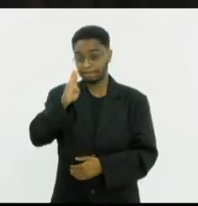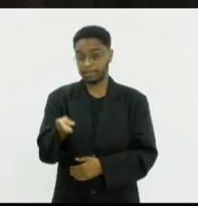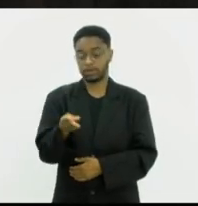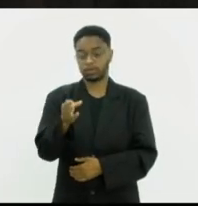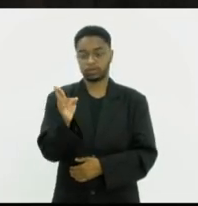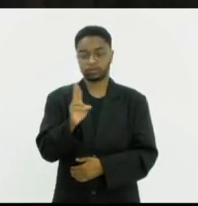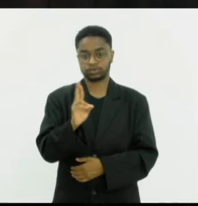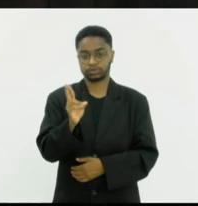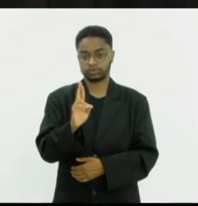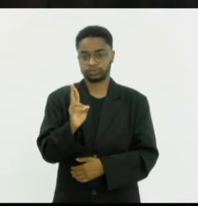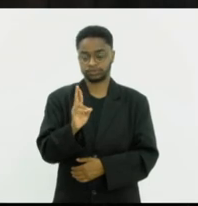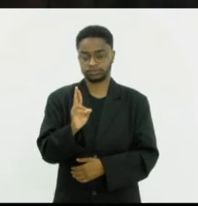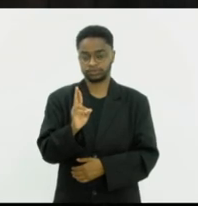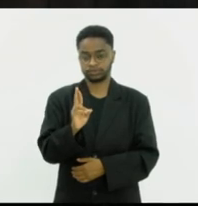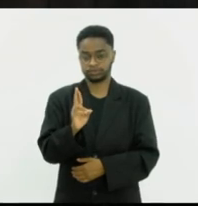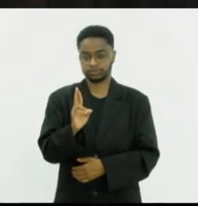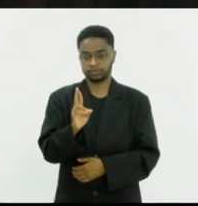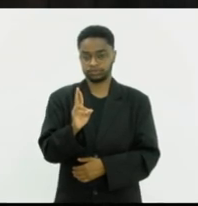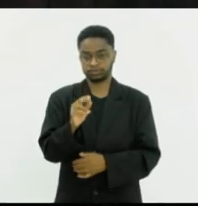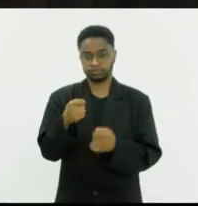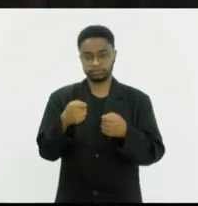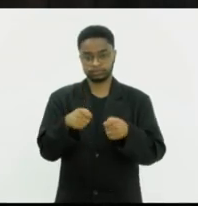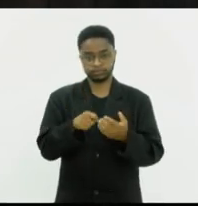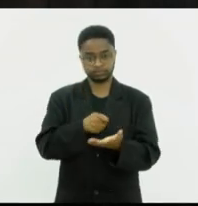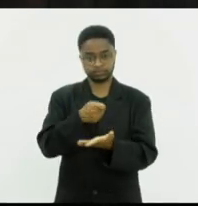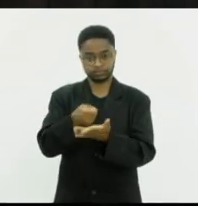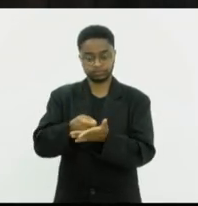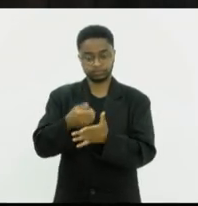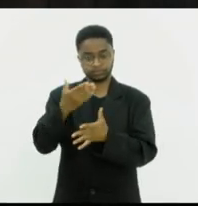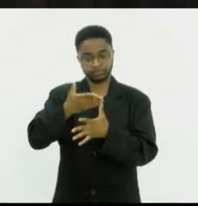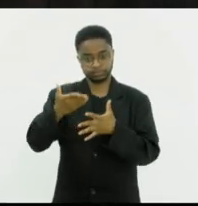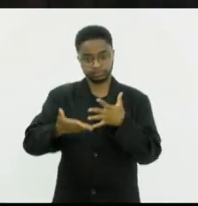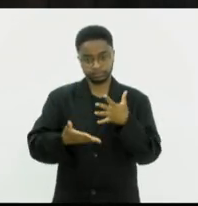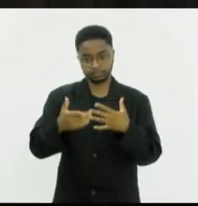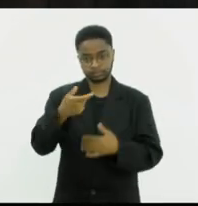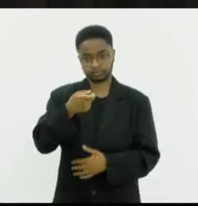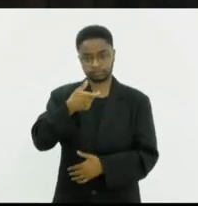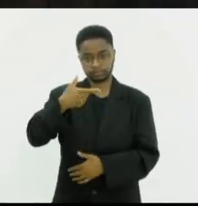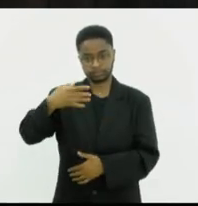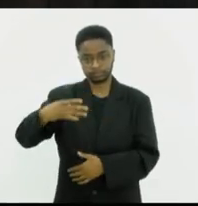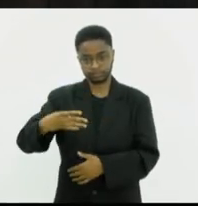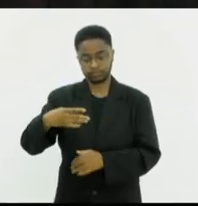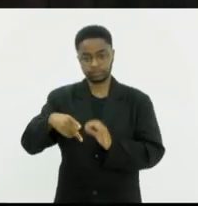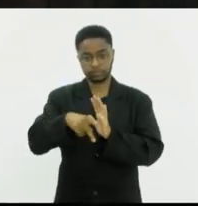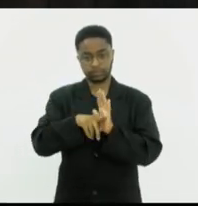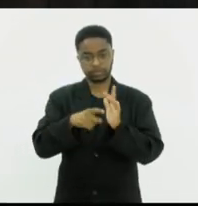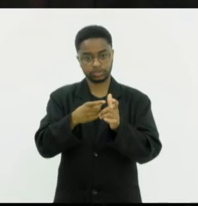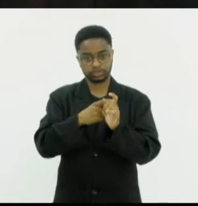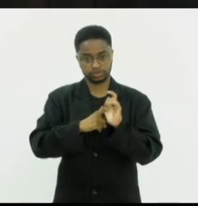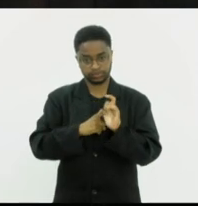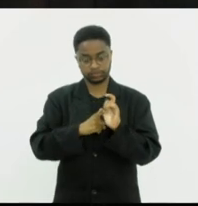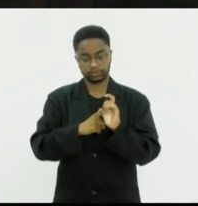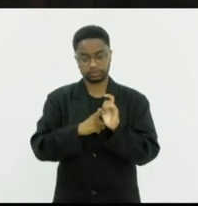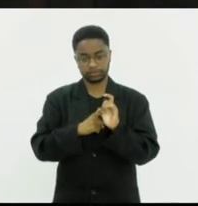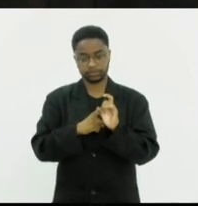bilhões de reais para pagar a parcela de 24 da dívida, com aval da União.